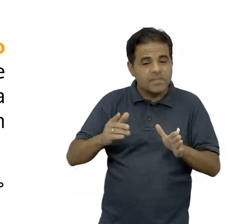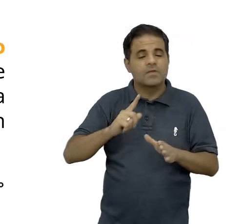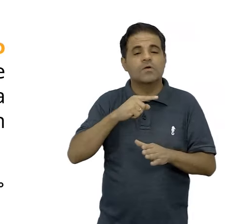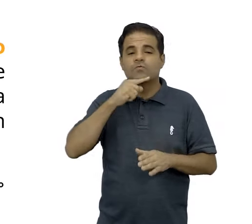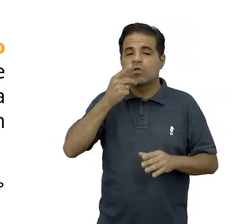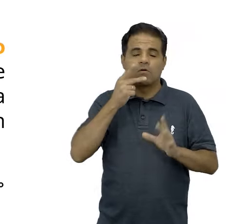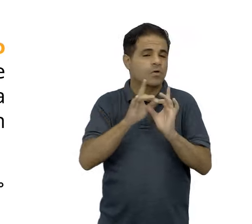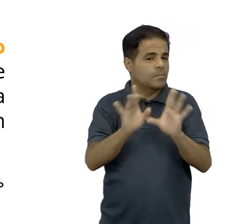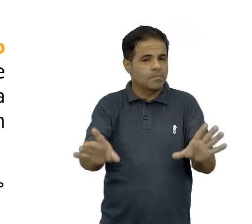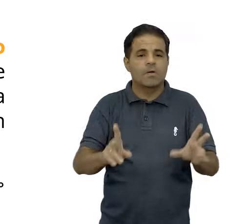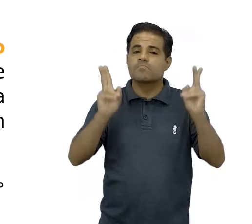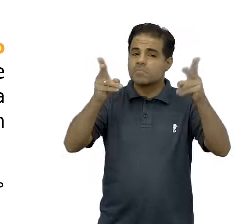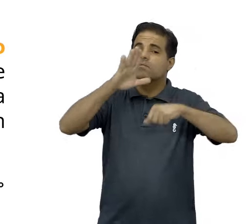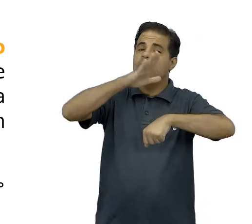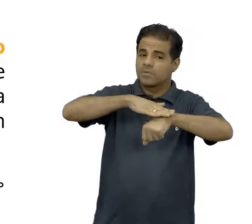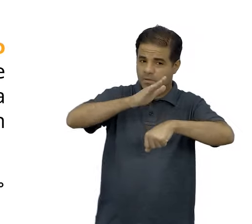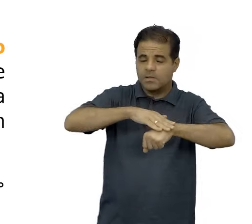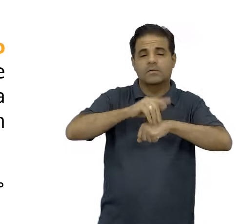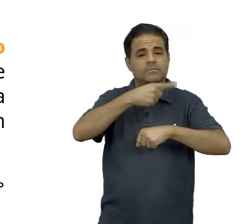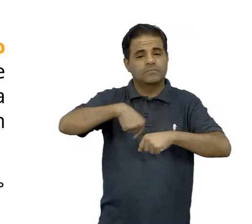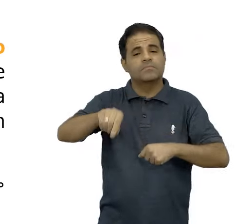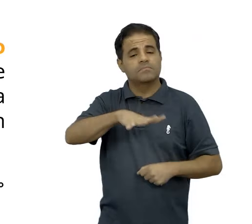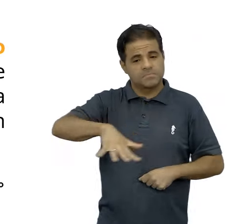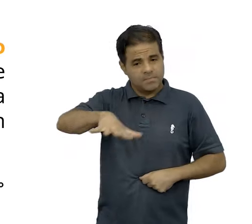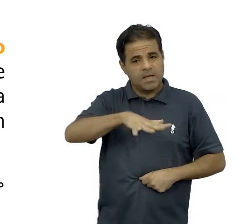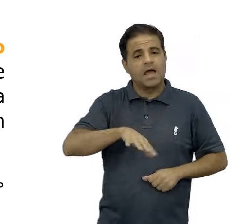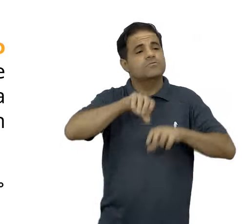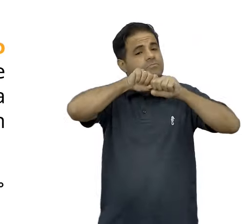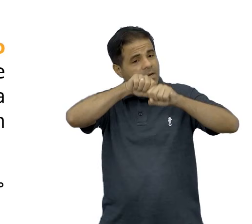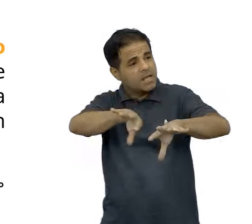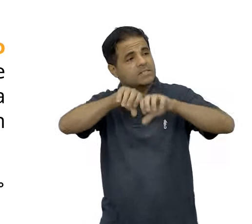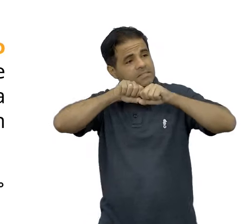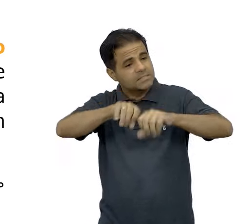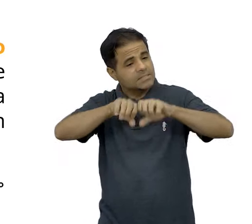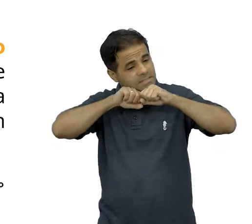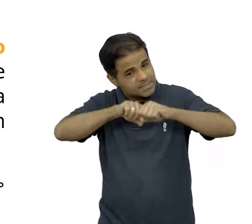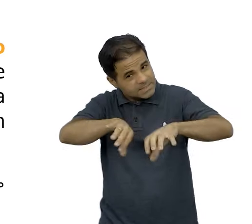não dispunha do mesmo tempo e do mesmo espaço para ensinar,